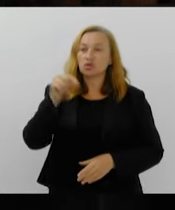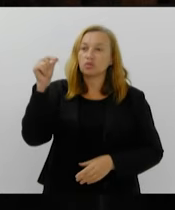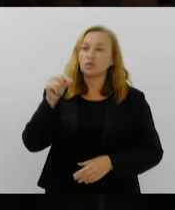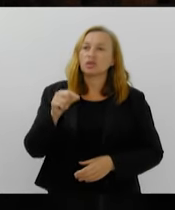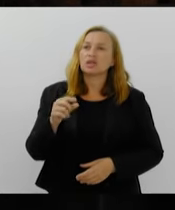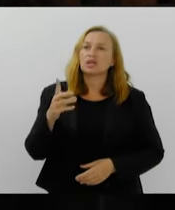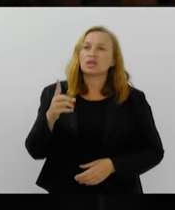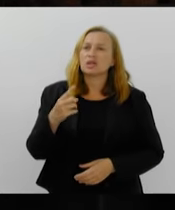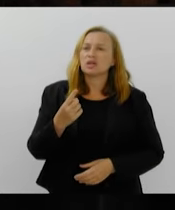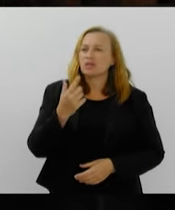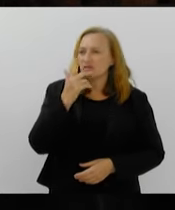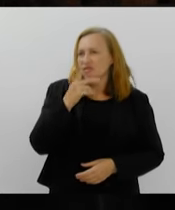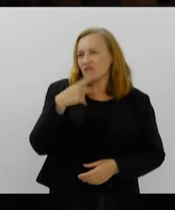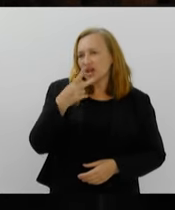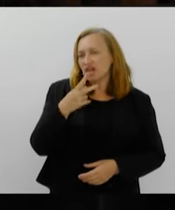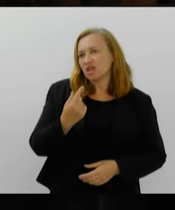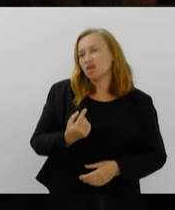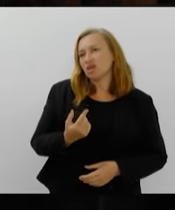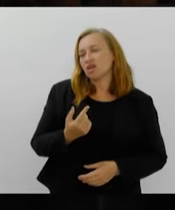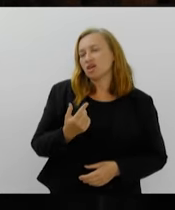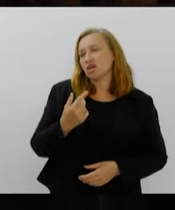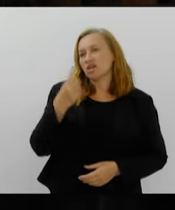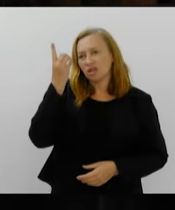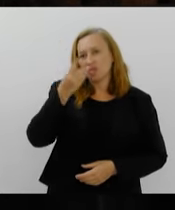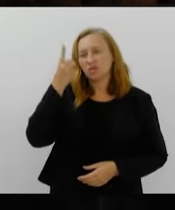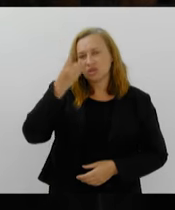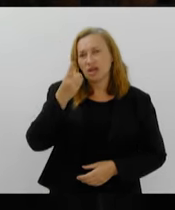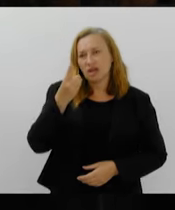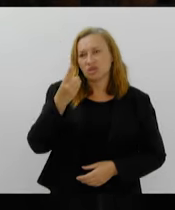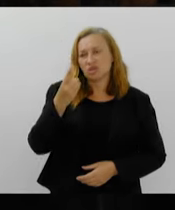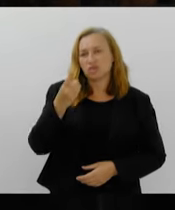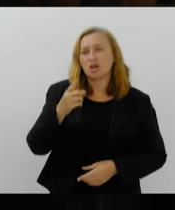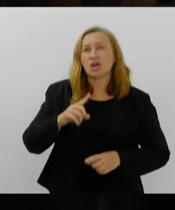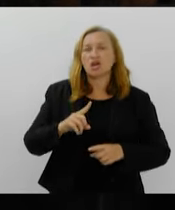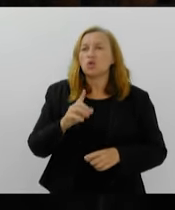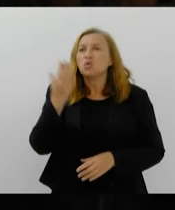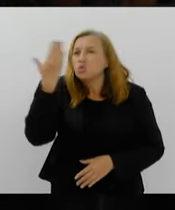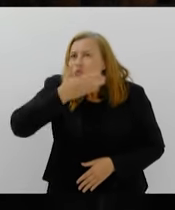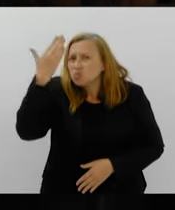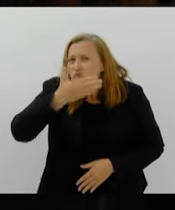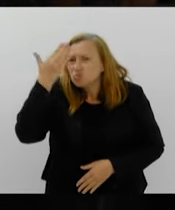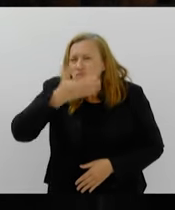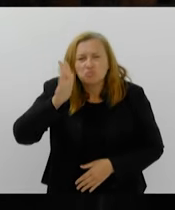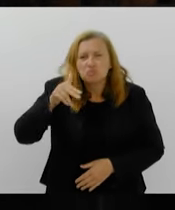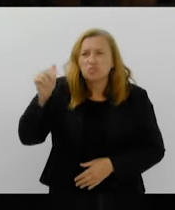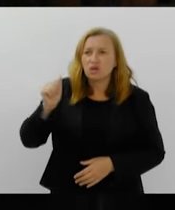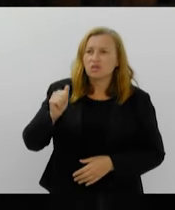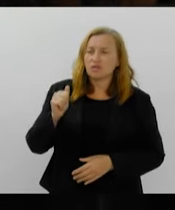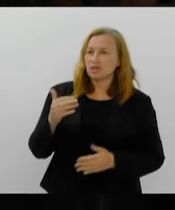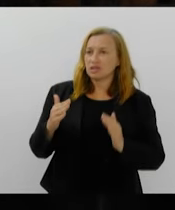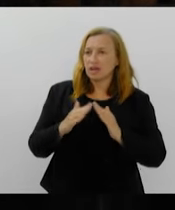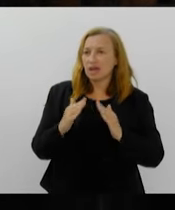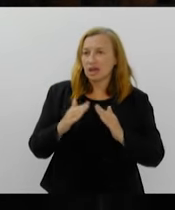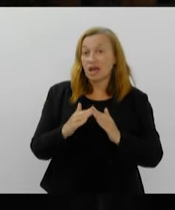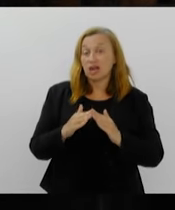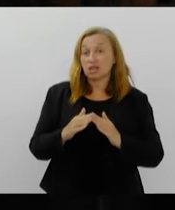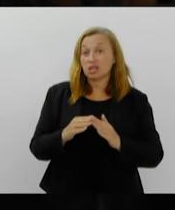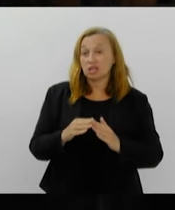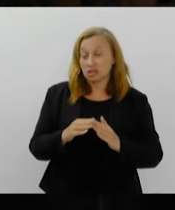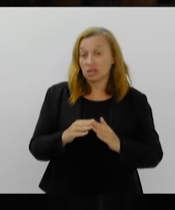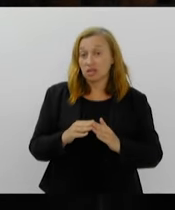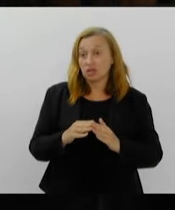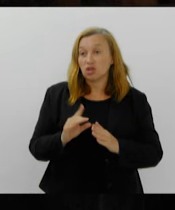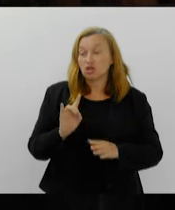ser um deputado mas nunca apareceu nessa casa único dia que apareceu tomou um sabão meu e tomará outro se tiver a petul a